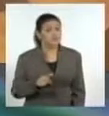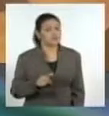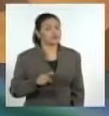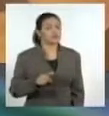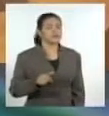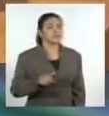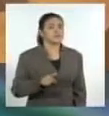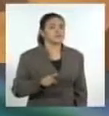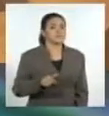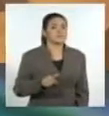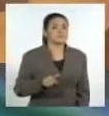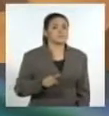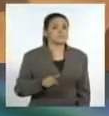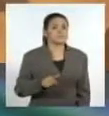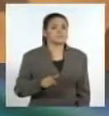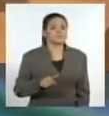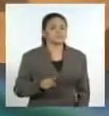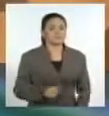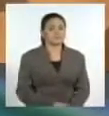passado.